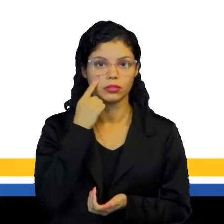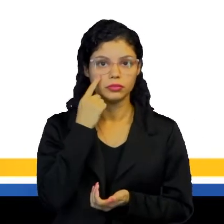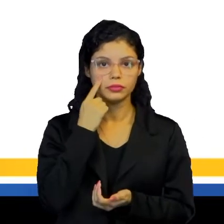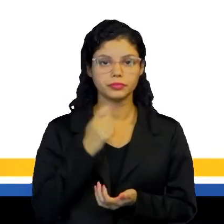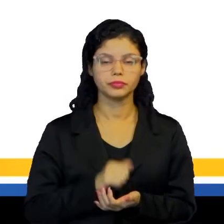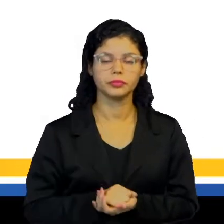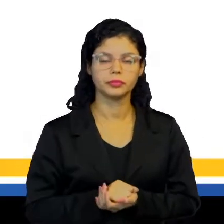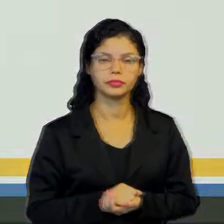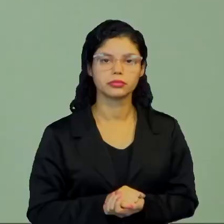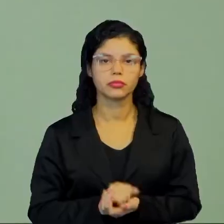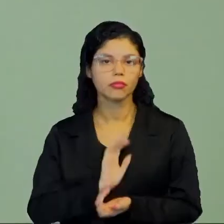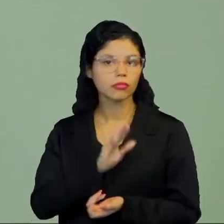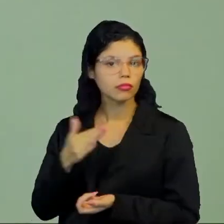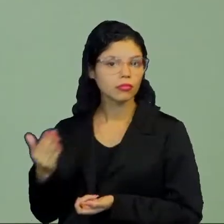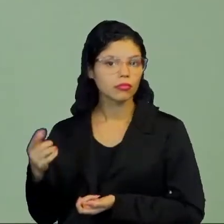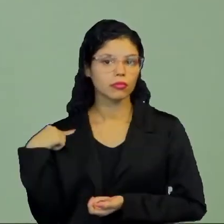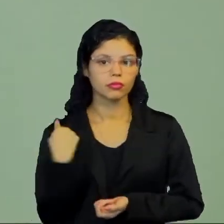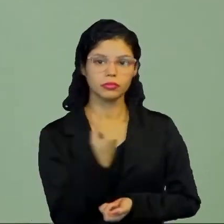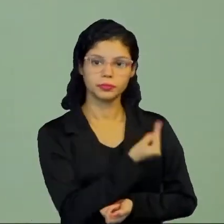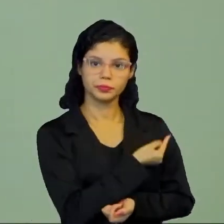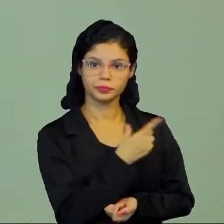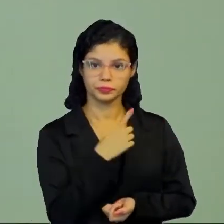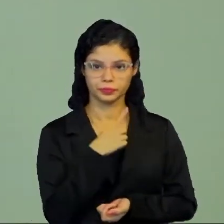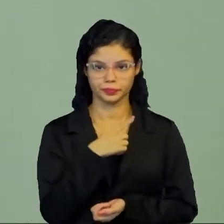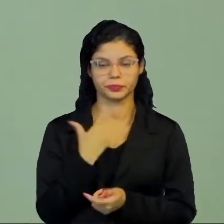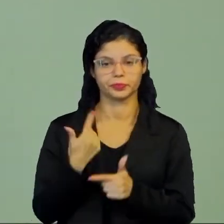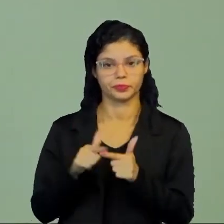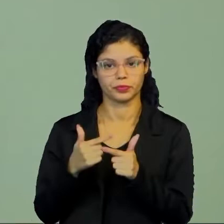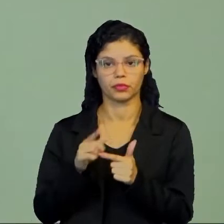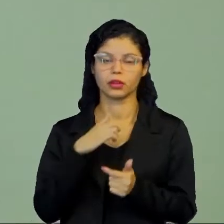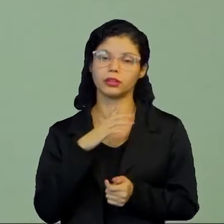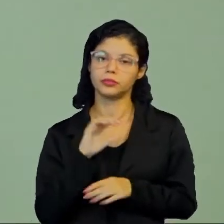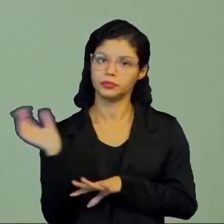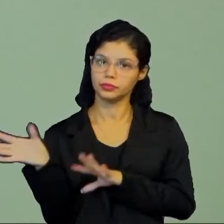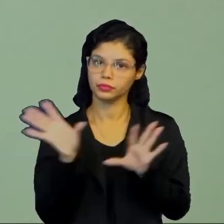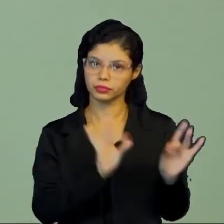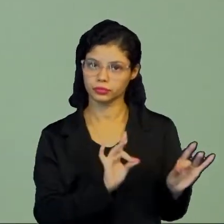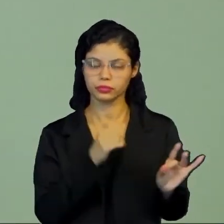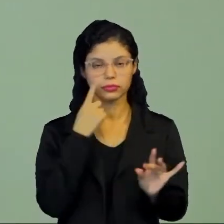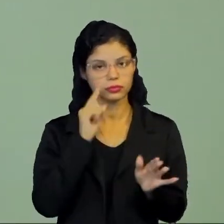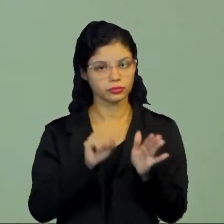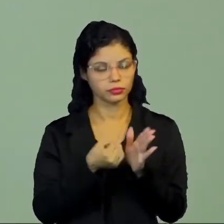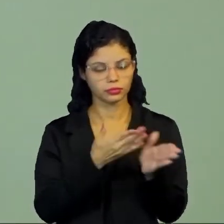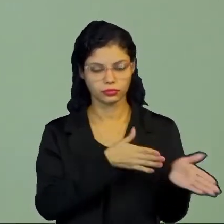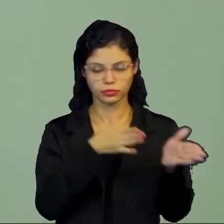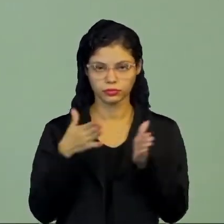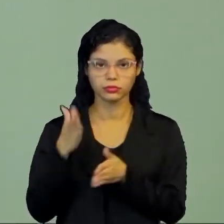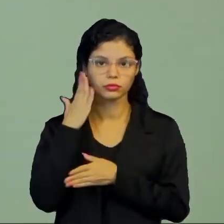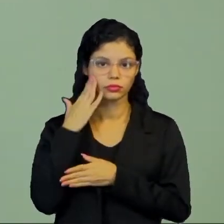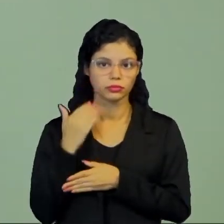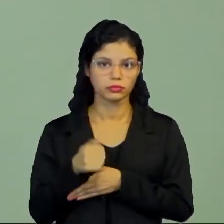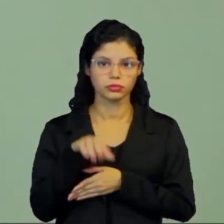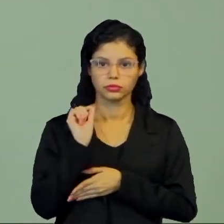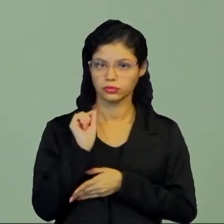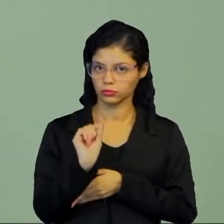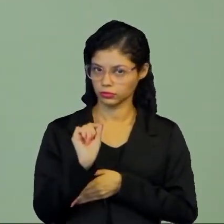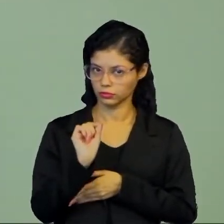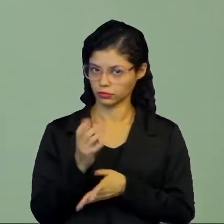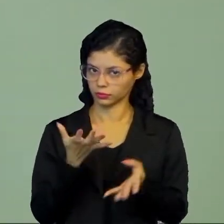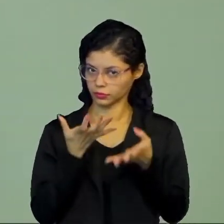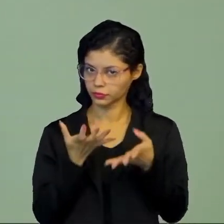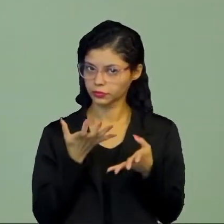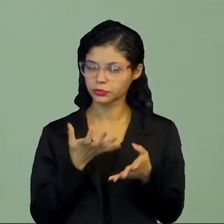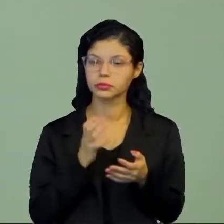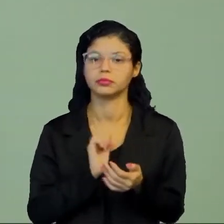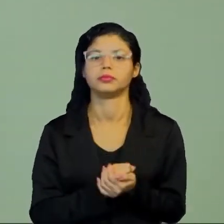só, quando nós temos esse problema, nós vamos ter o primeiro passo, saber o que a gente